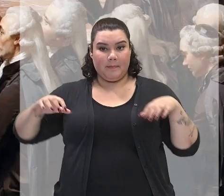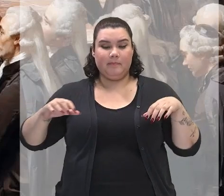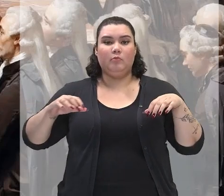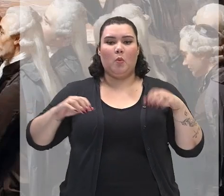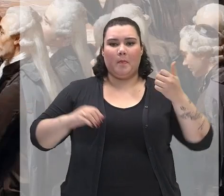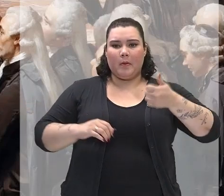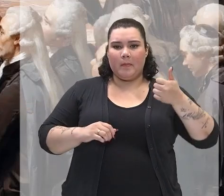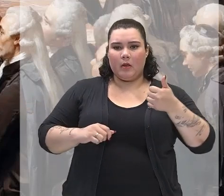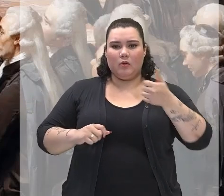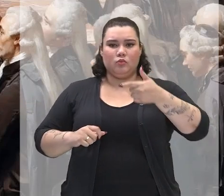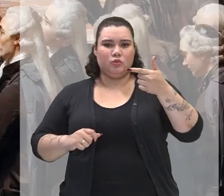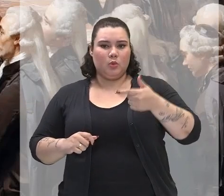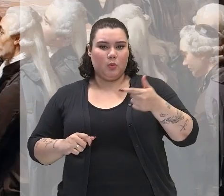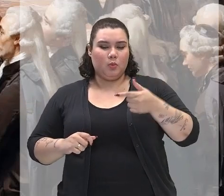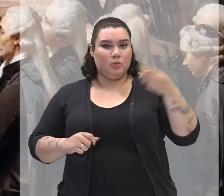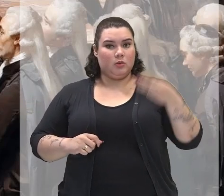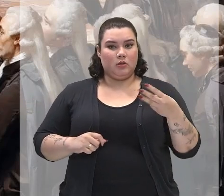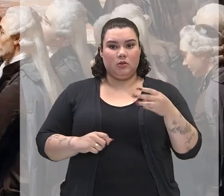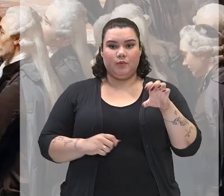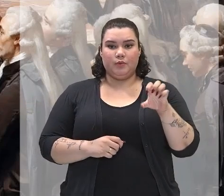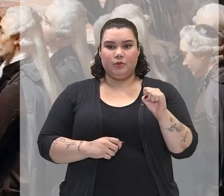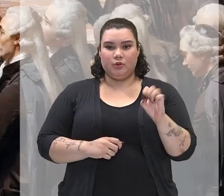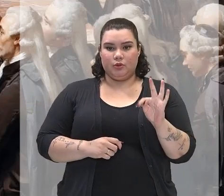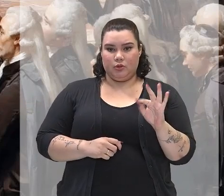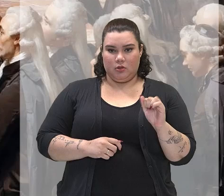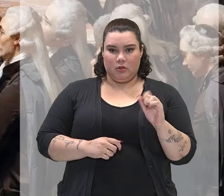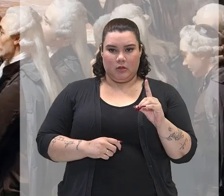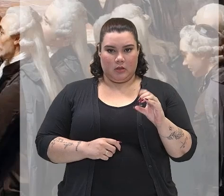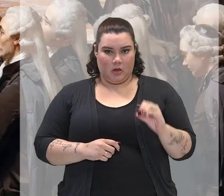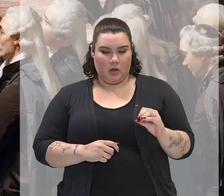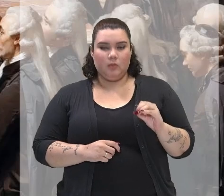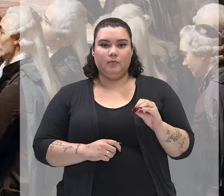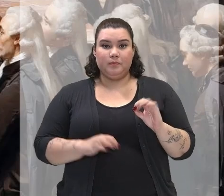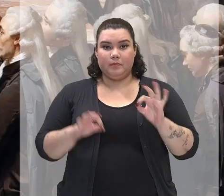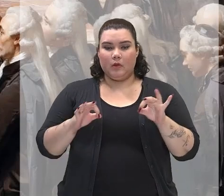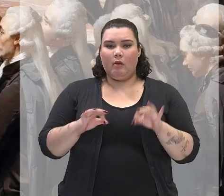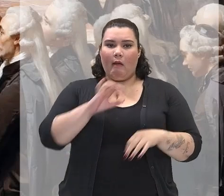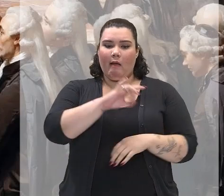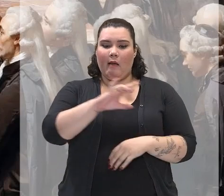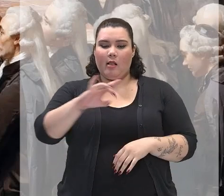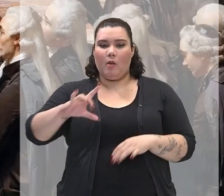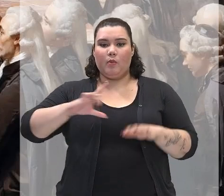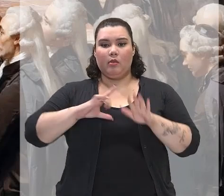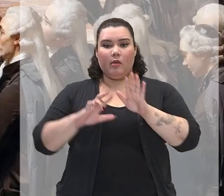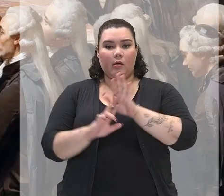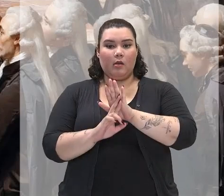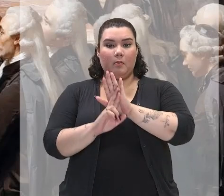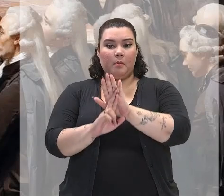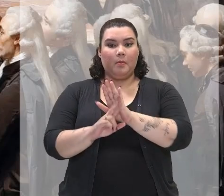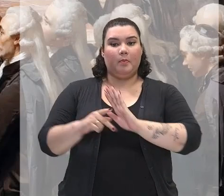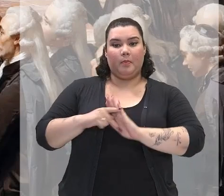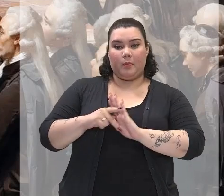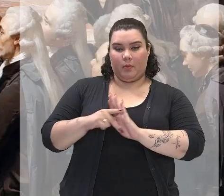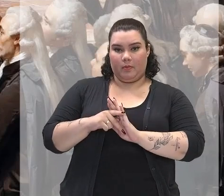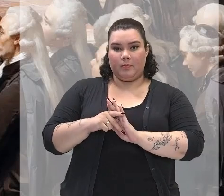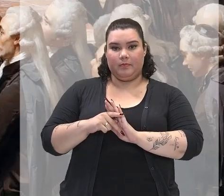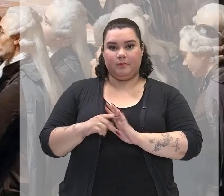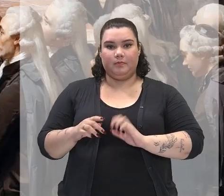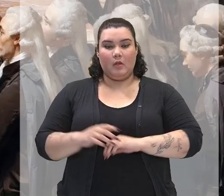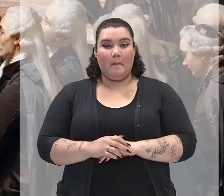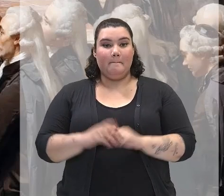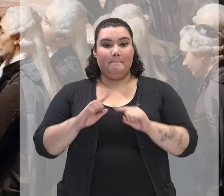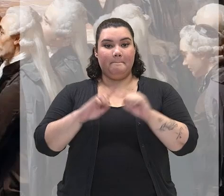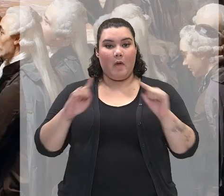estado, representado principalmente por quem? Pelos burgueses. Só que aqui e aqui